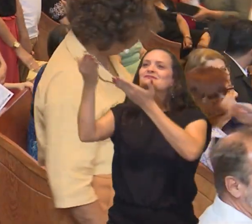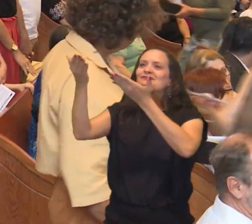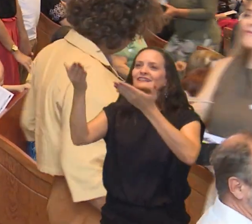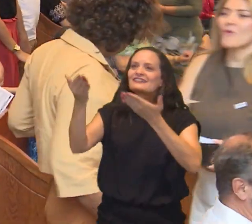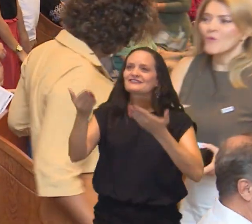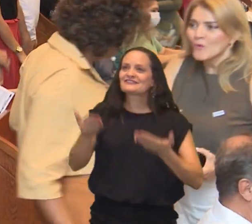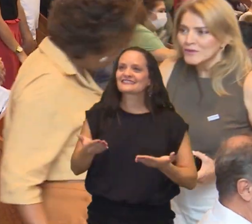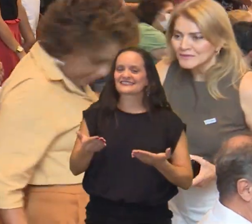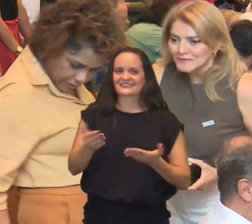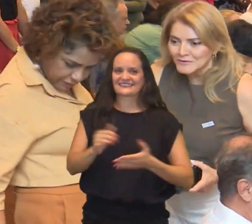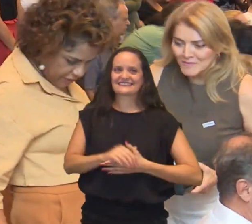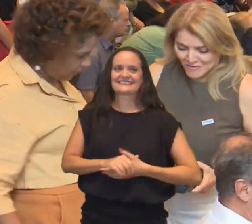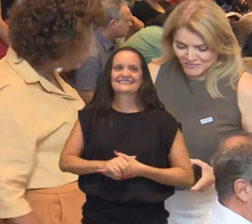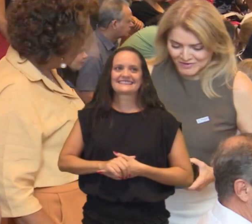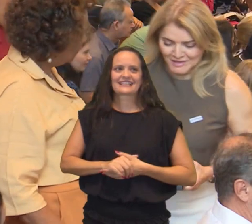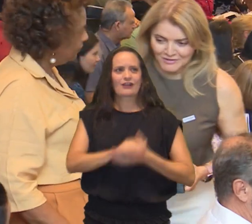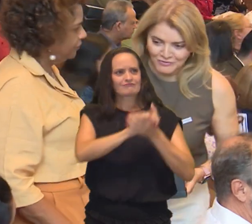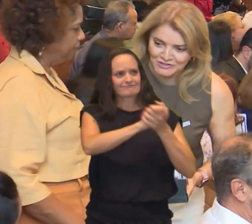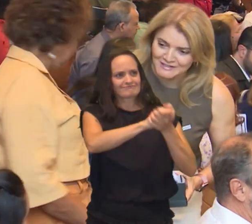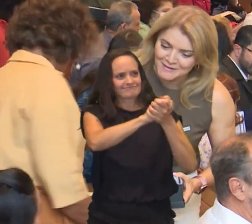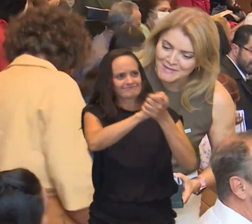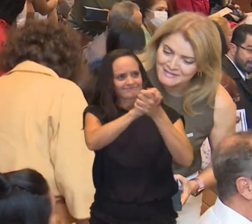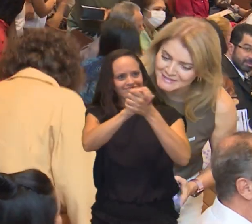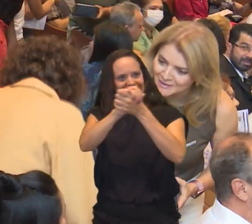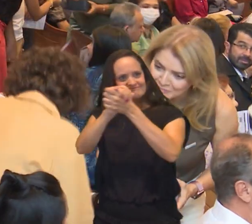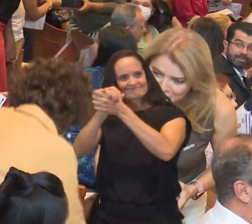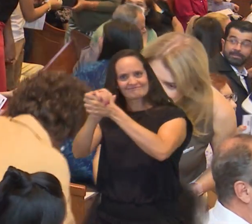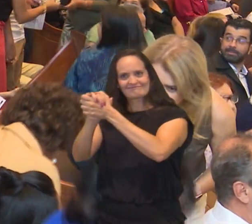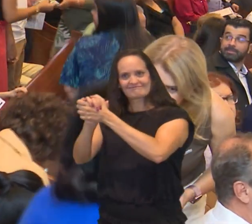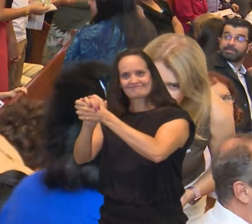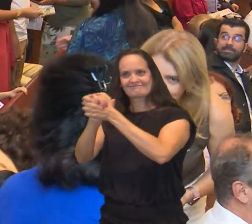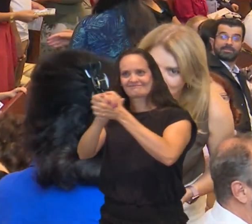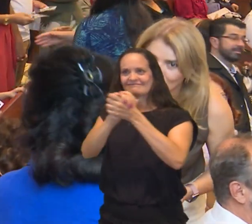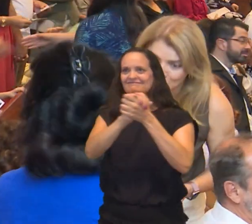bem-vindos. Recebam os cumprimentos dos irmãos que estão ao redor.